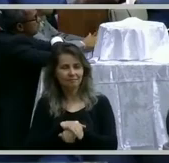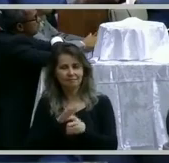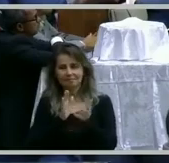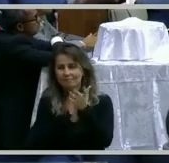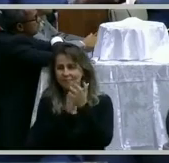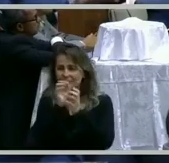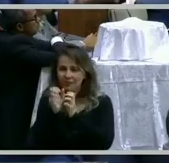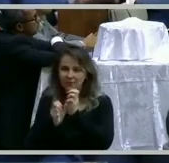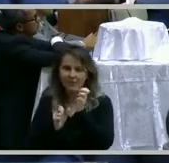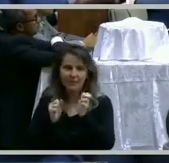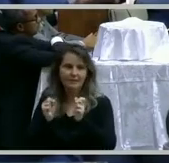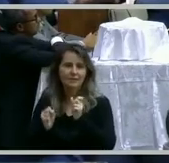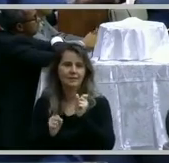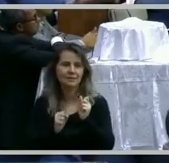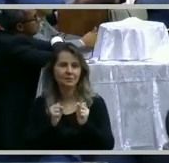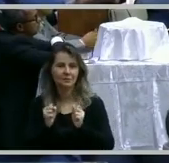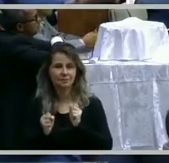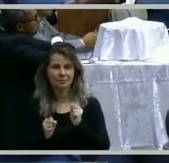Aleluia!